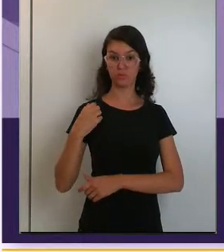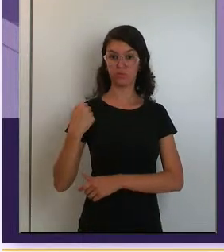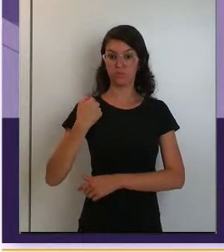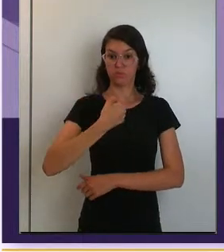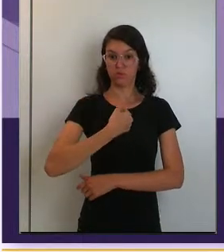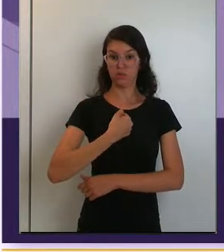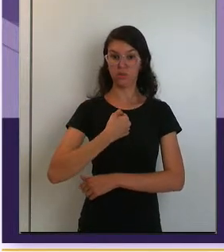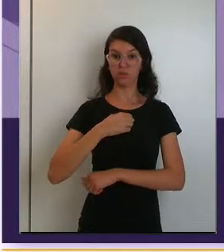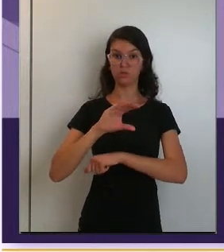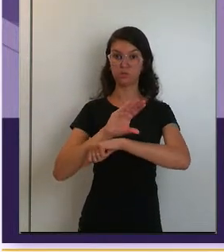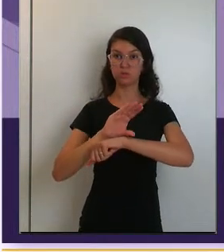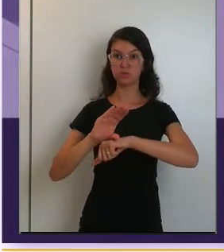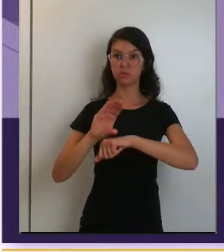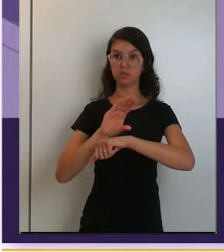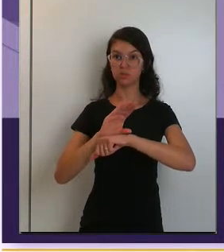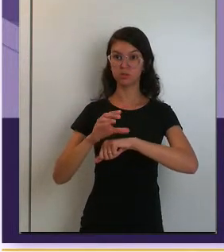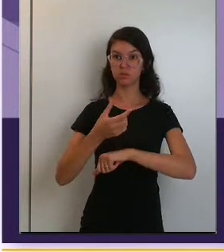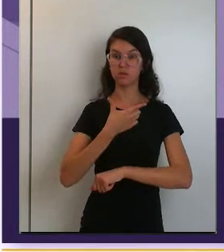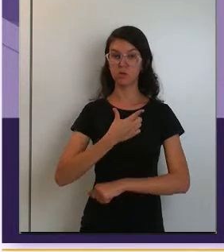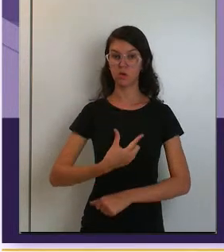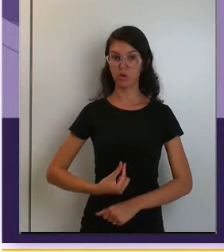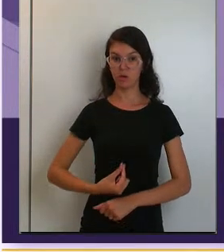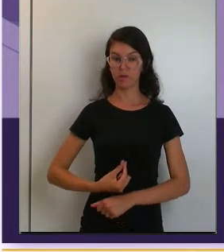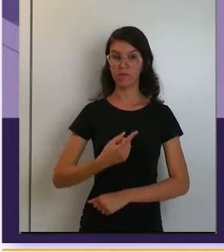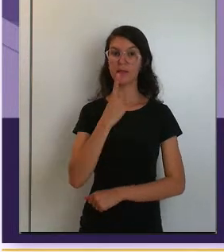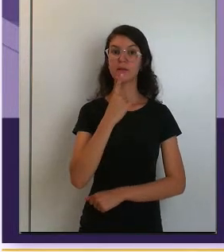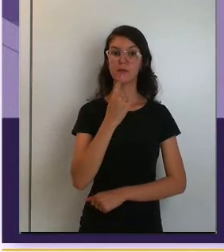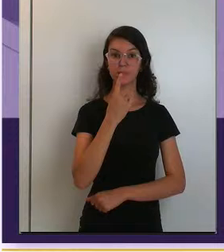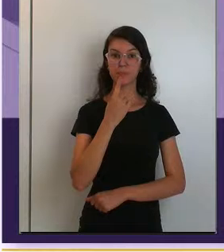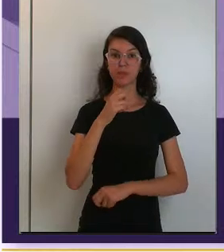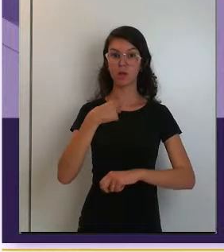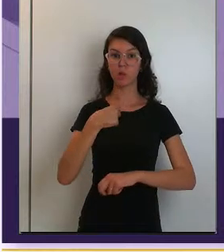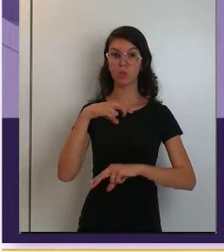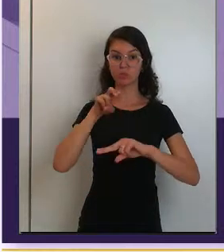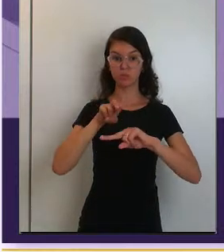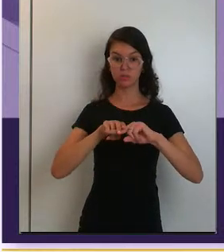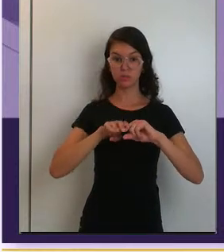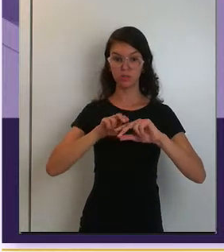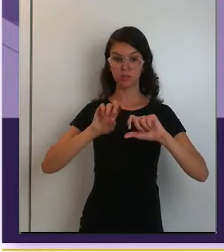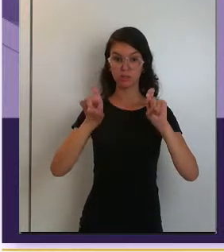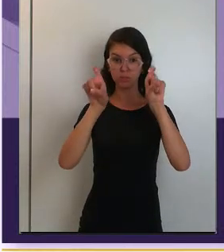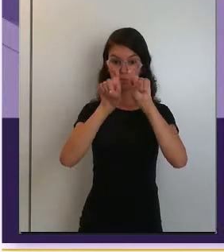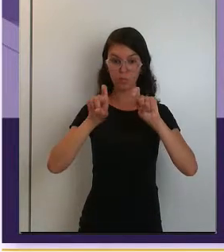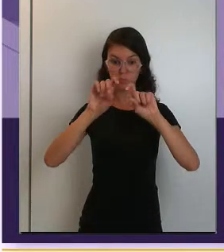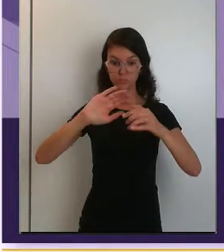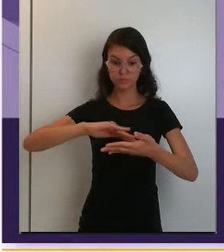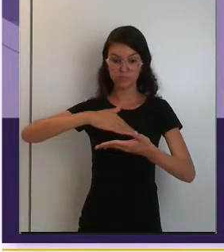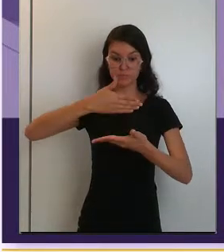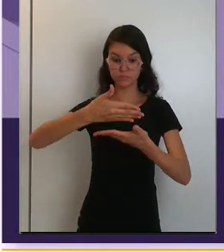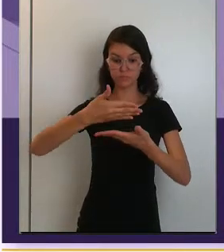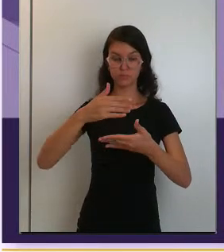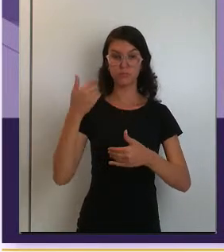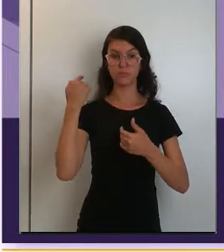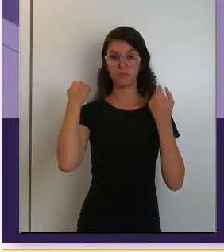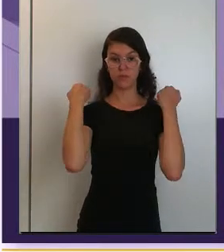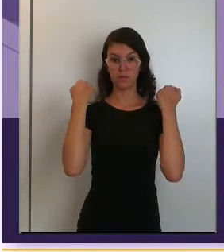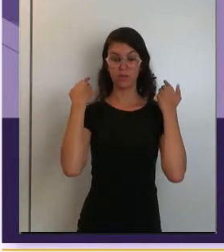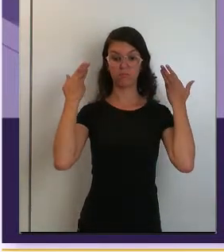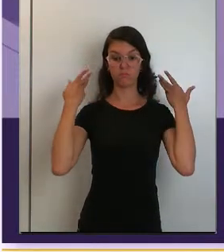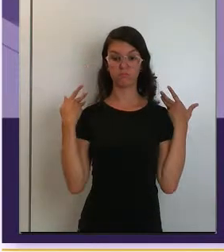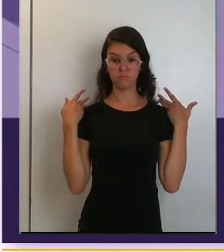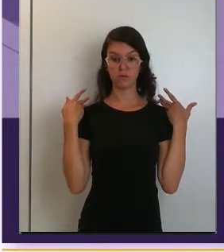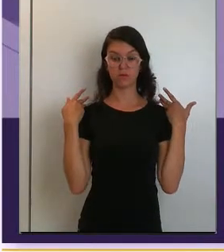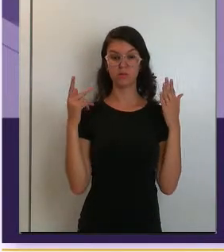uma camisa rosa e uma gravata vermelha. Estou sentado, olhando para o computador à minha frente e atrás de mim temos um